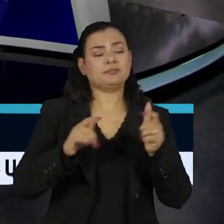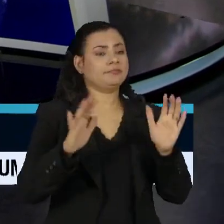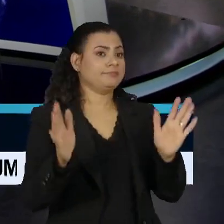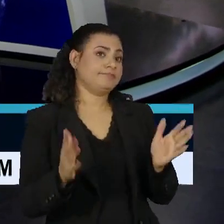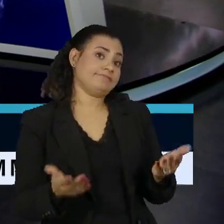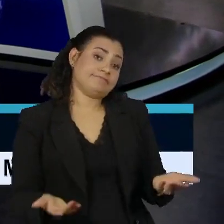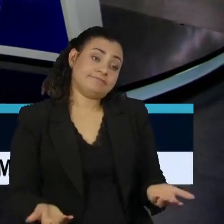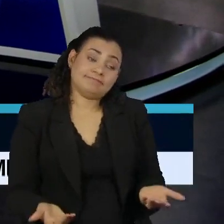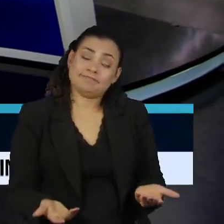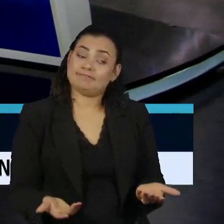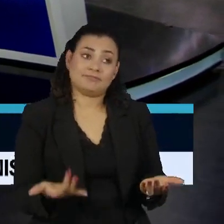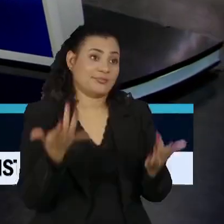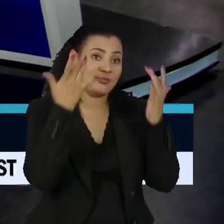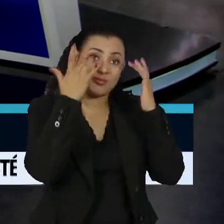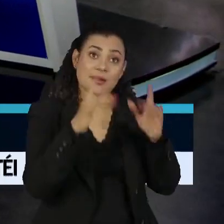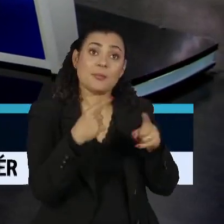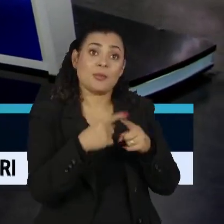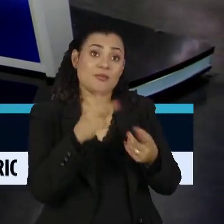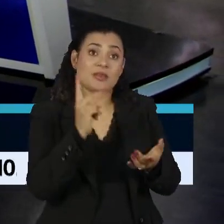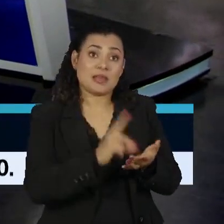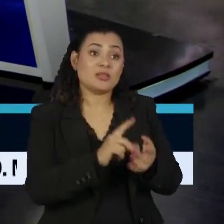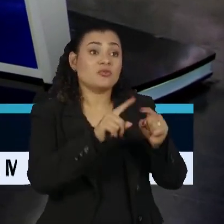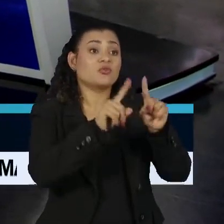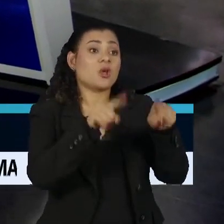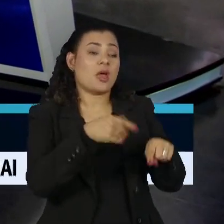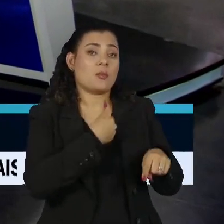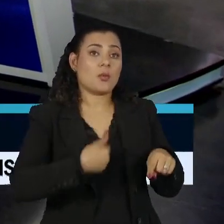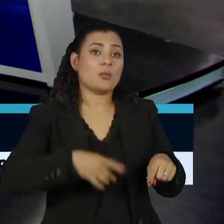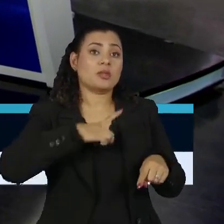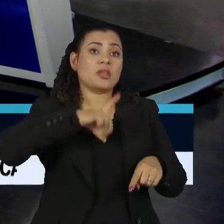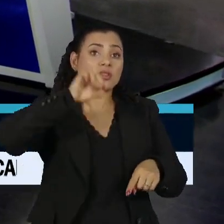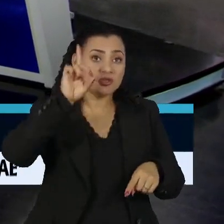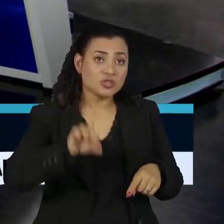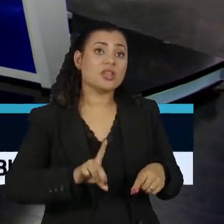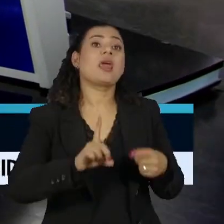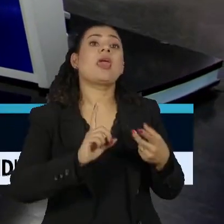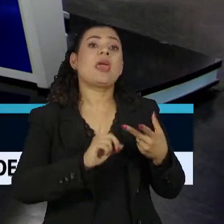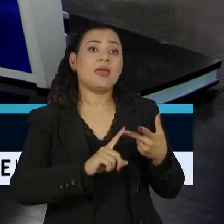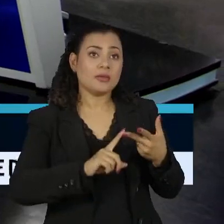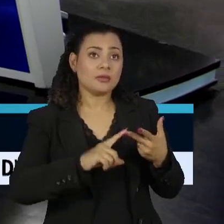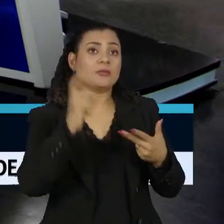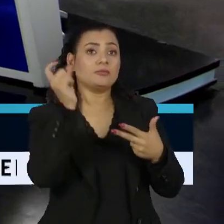própria... como é que fala? Quando os servidores têm direito a...